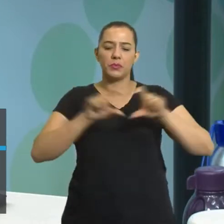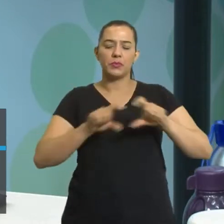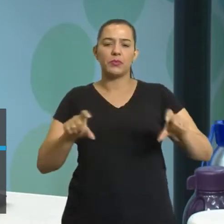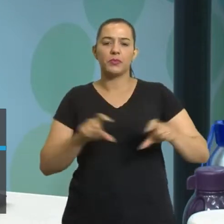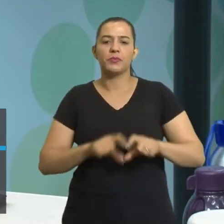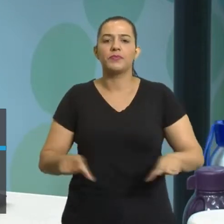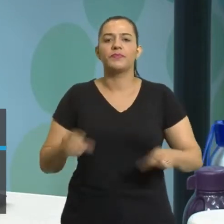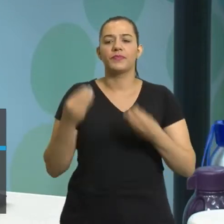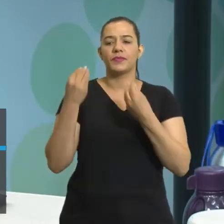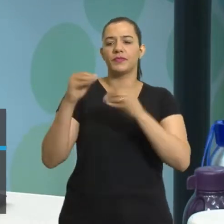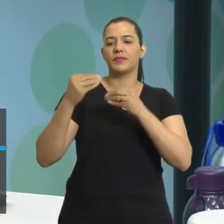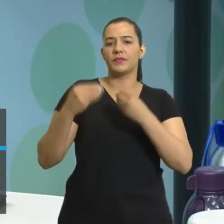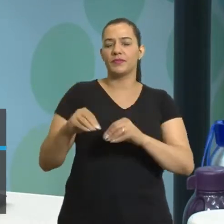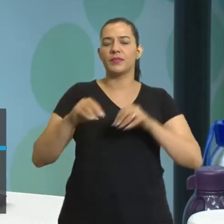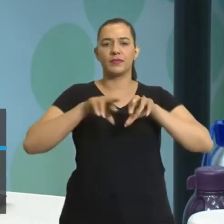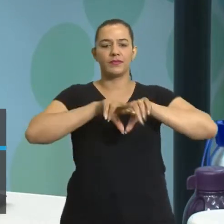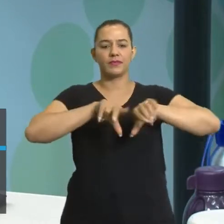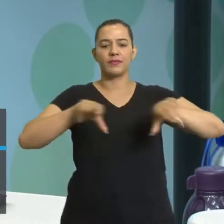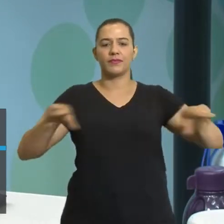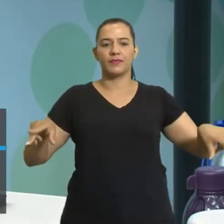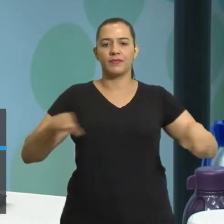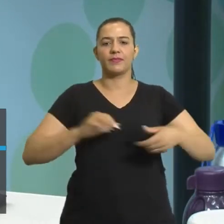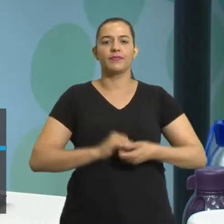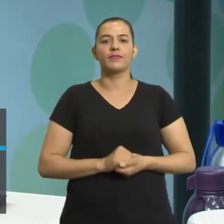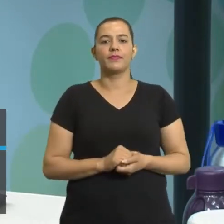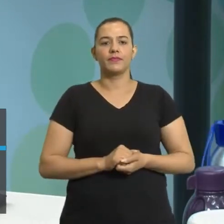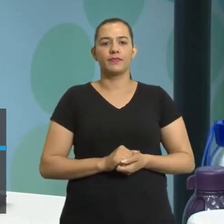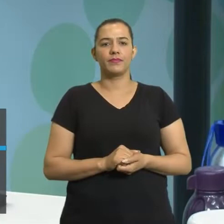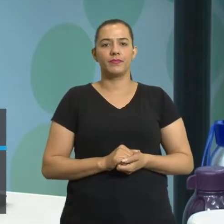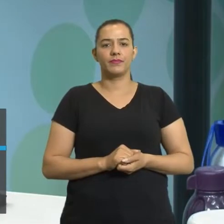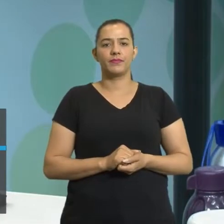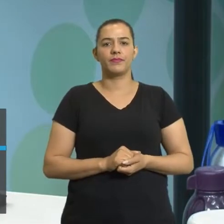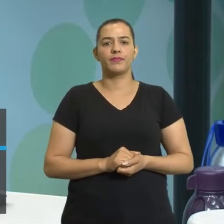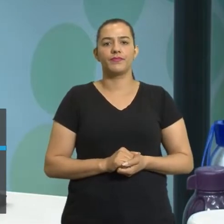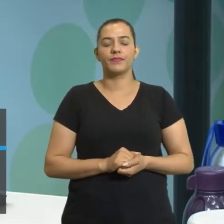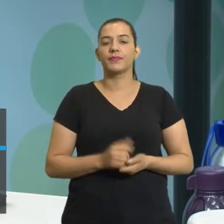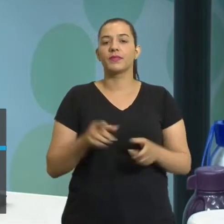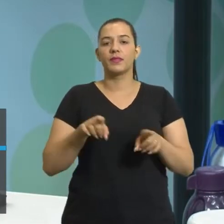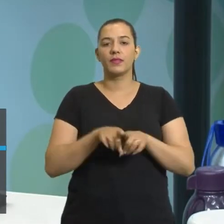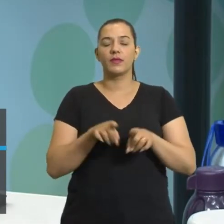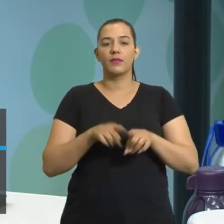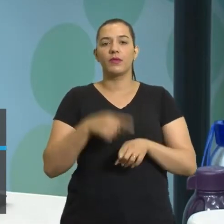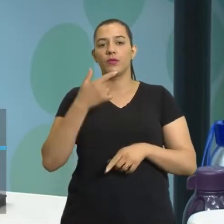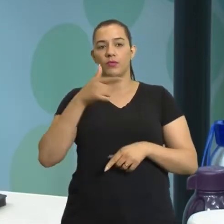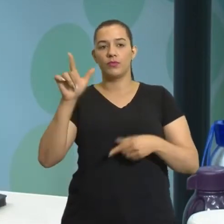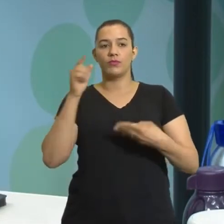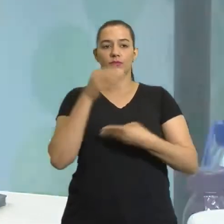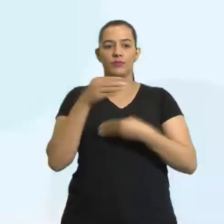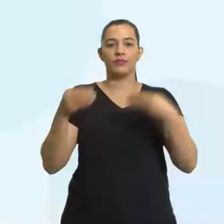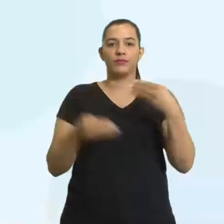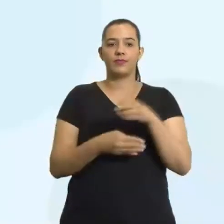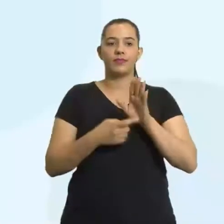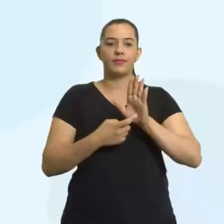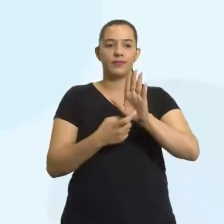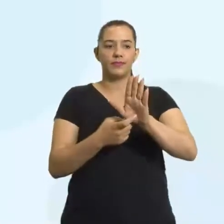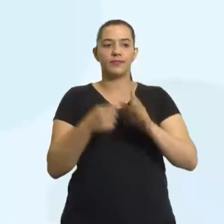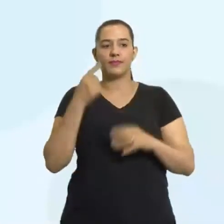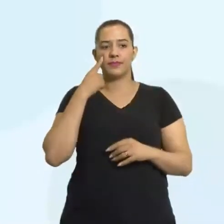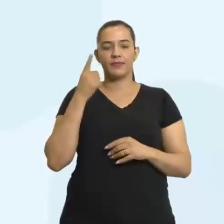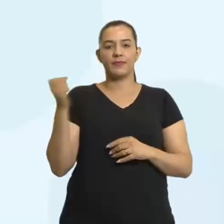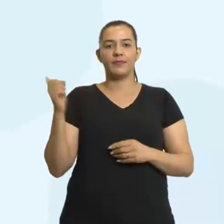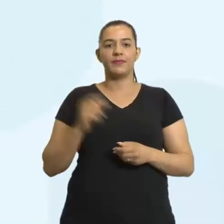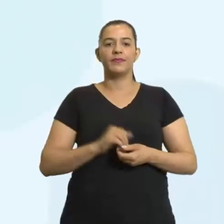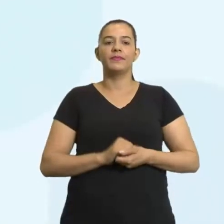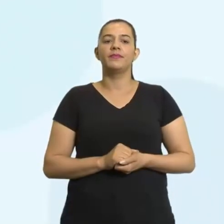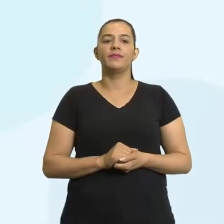os memes, enfim. Então, eu gostaria de trazer o próximo slide na tela, por gentileza.